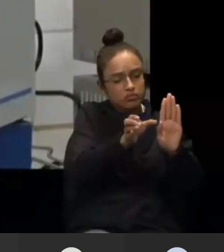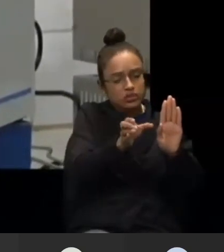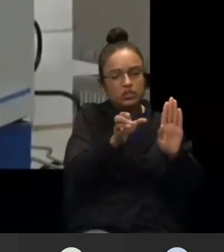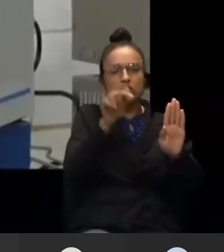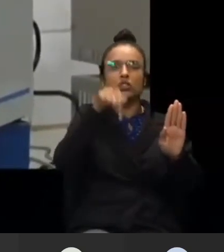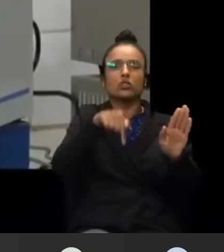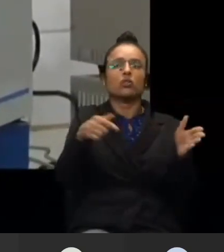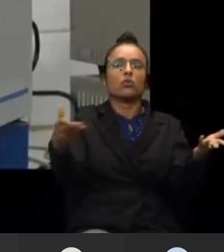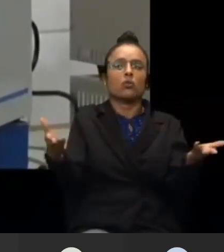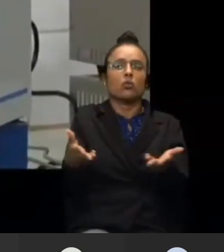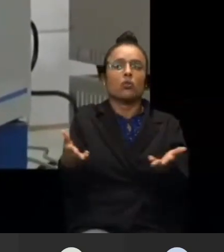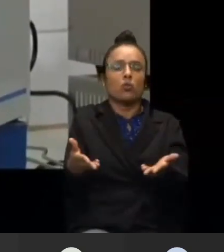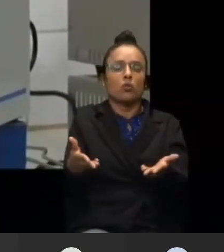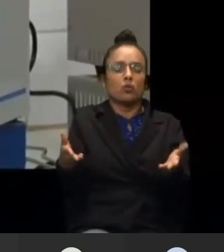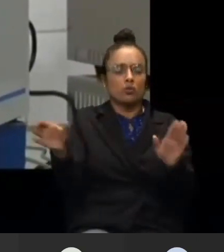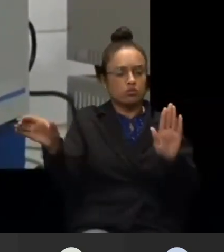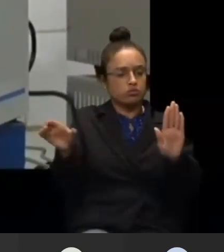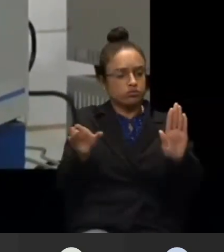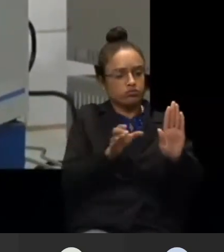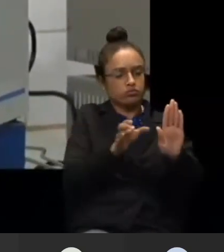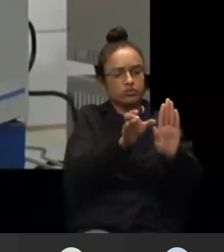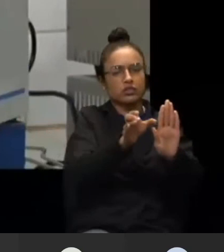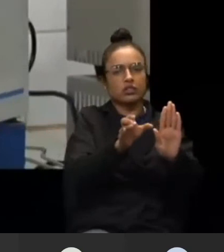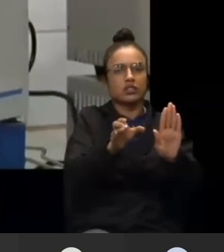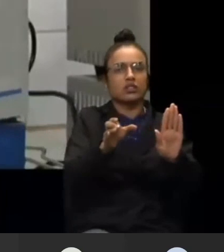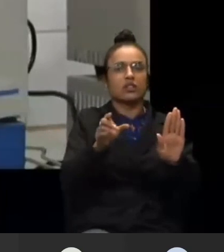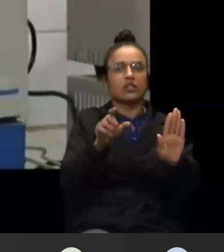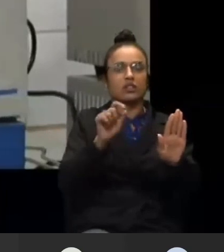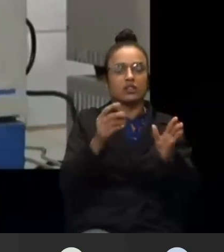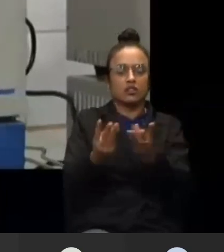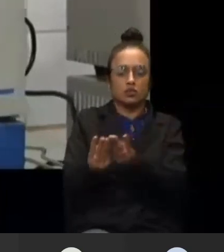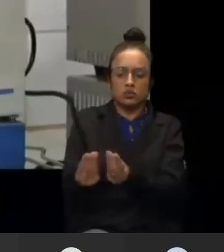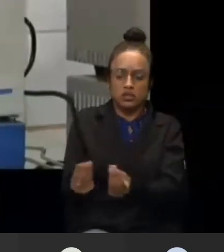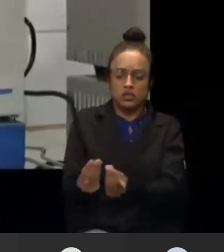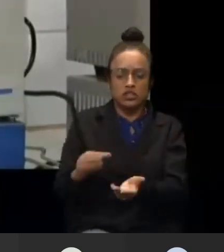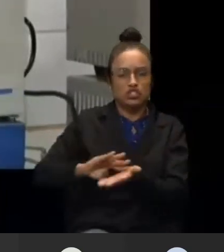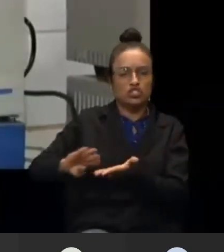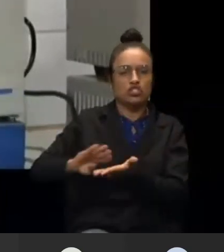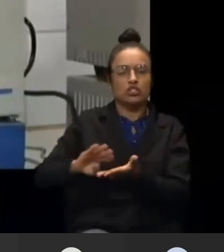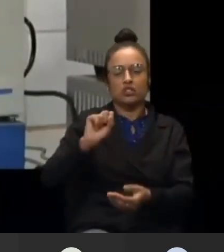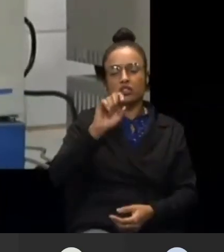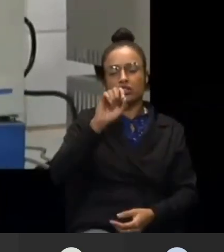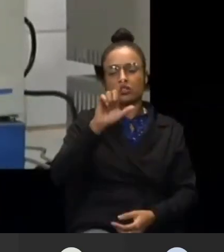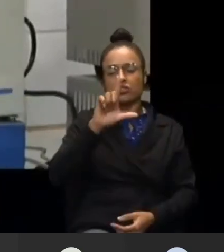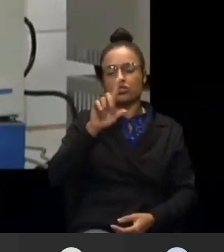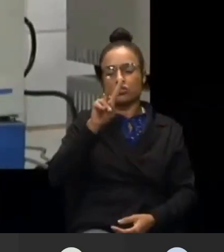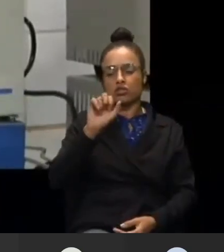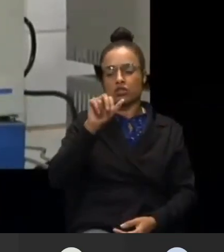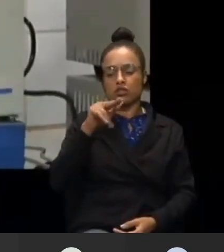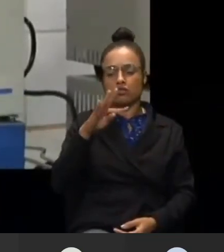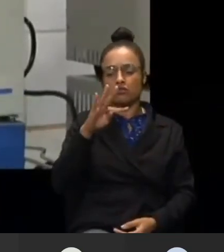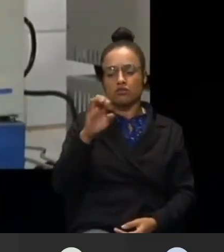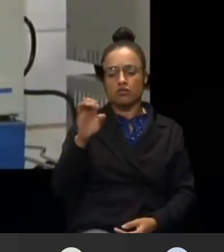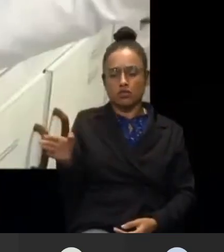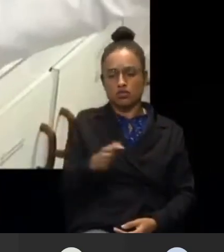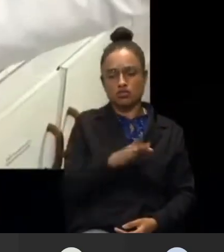Agora na estufa nós estamos colocando para retirar o solvente e ficar só a fração lipídica.